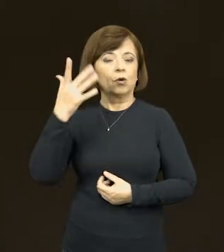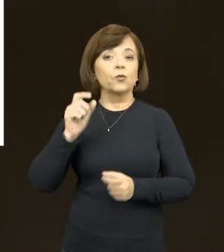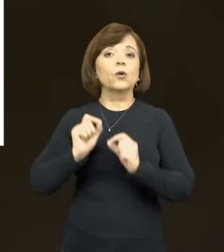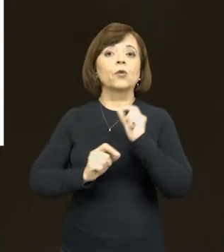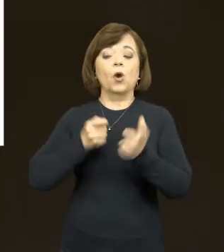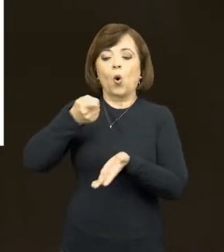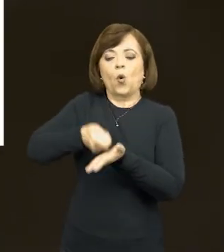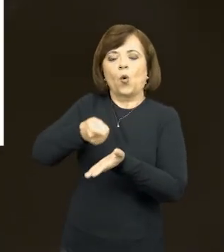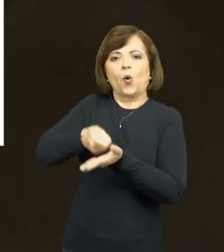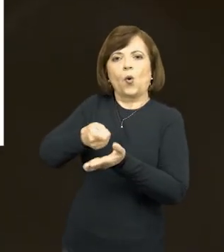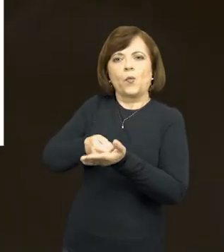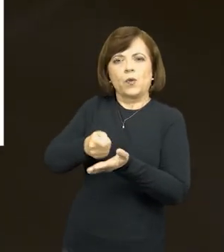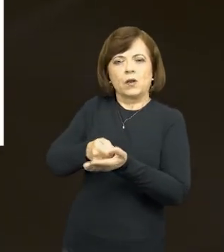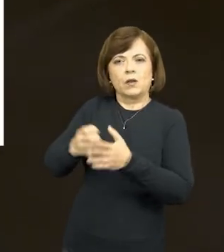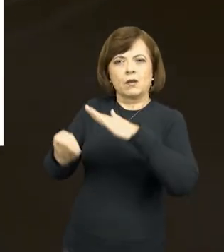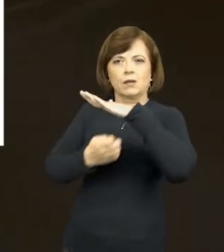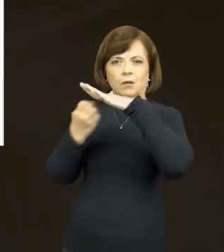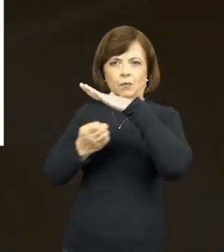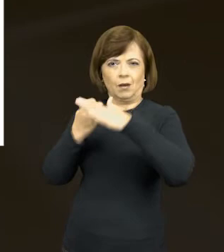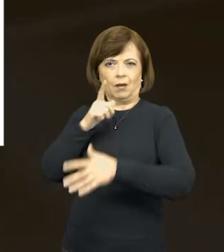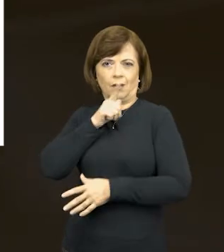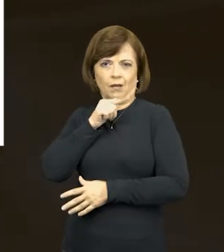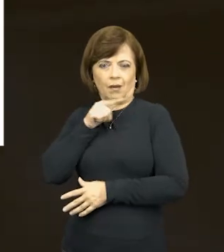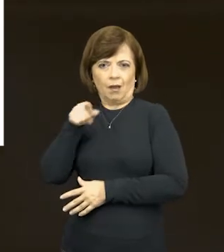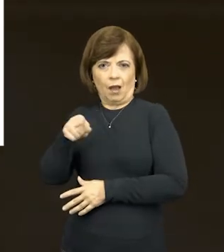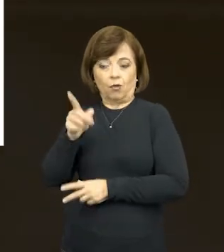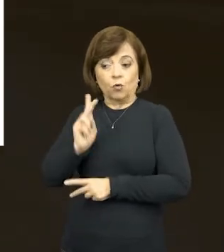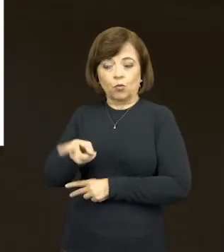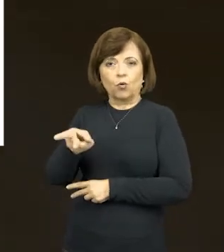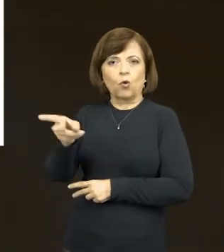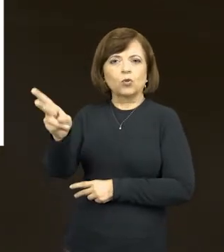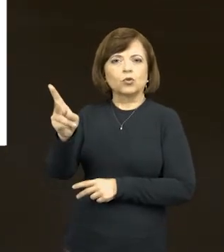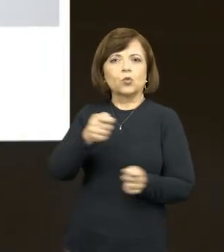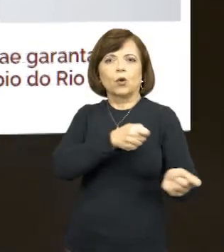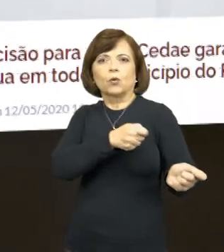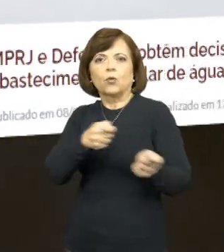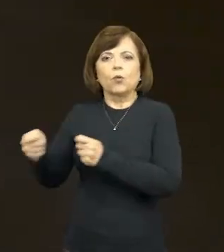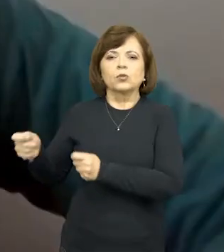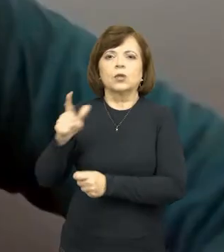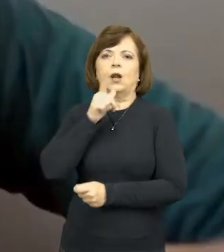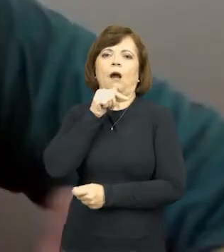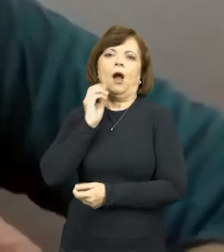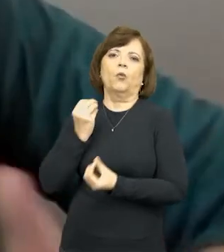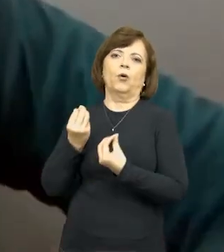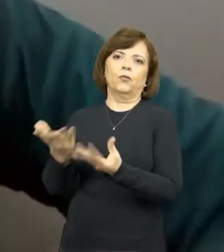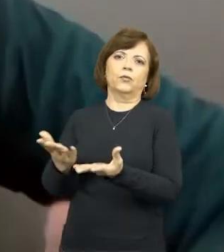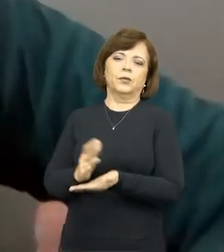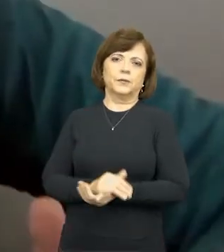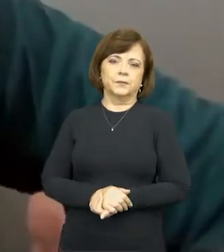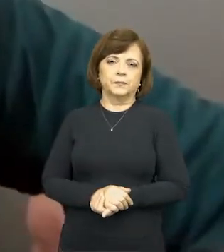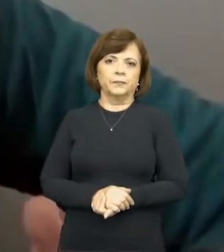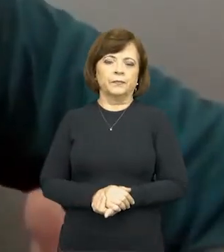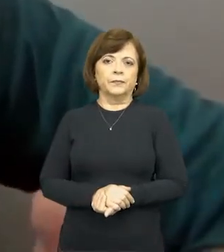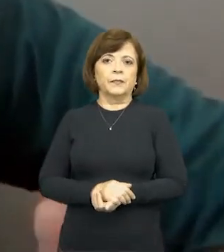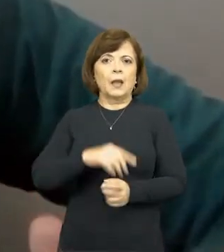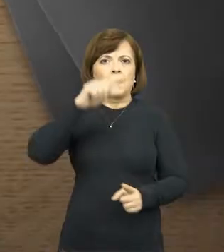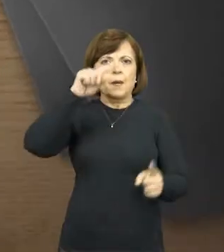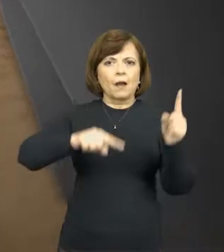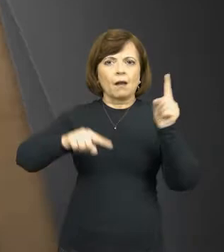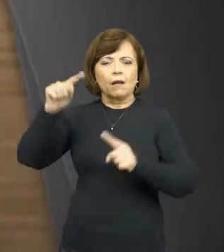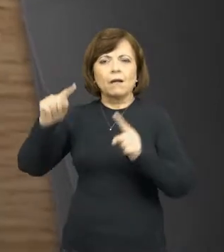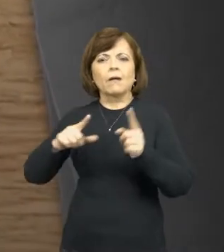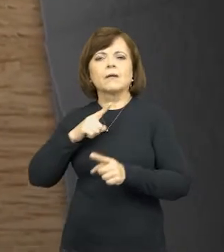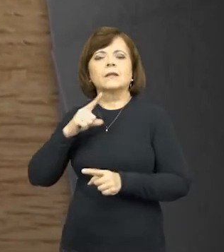a fornecedora a manter o fornecimento de forma contínua. Tá? Paralelamente a isso, existe